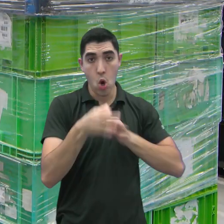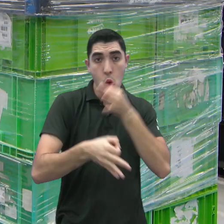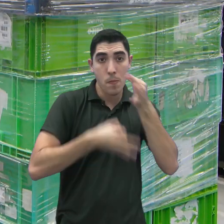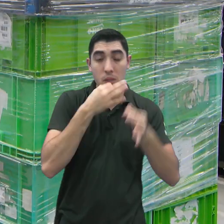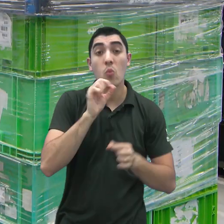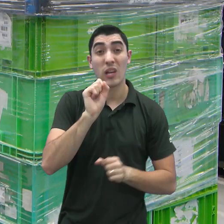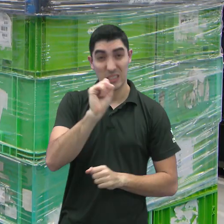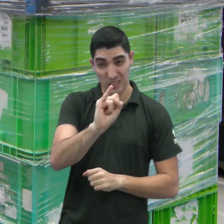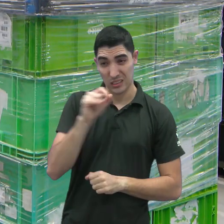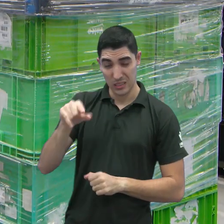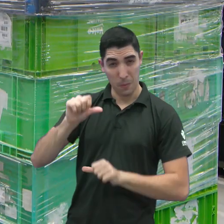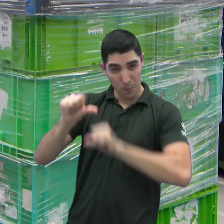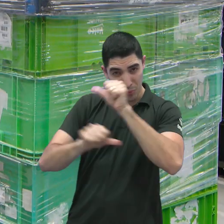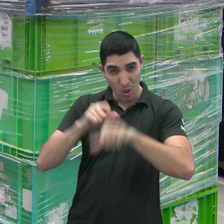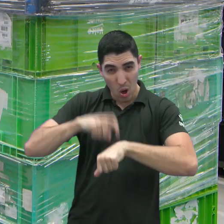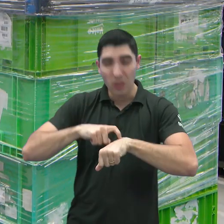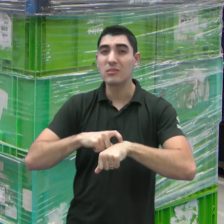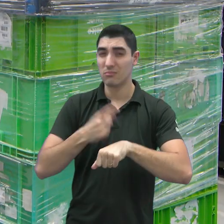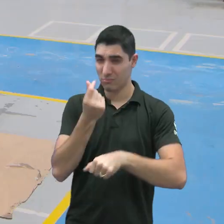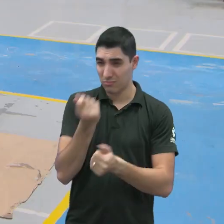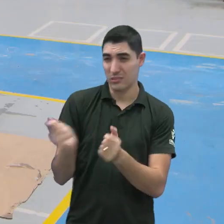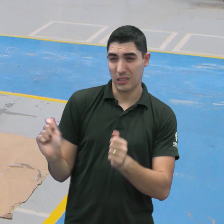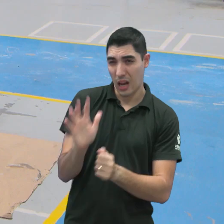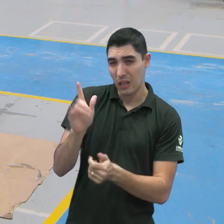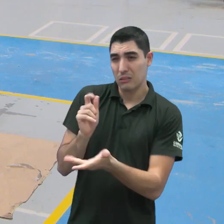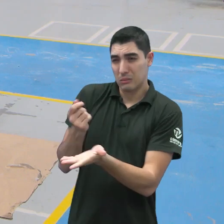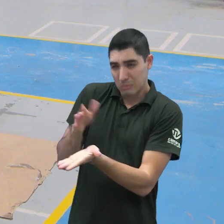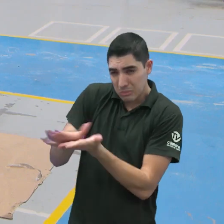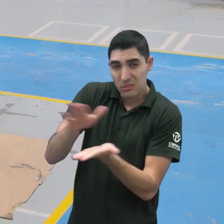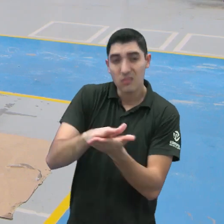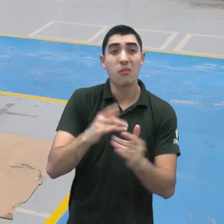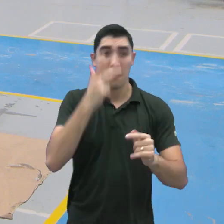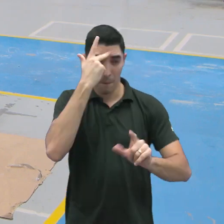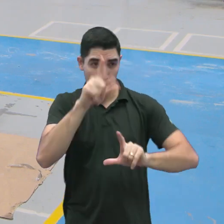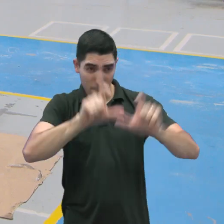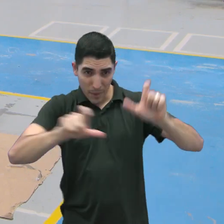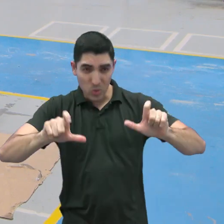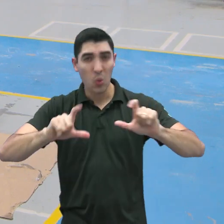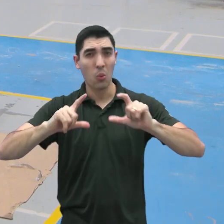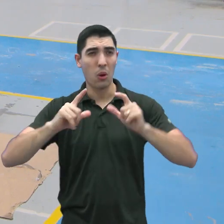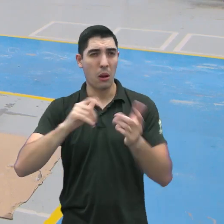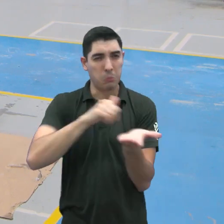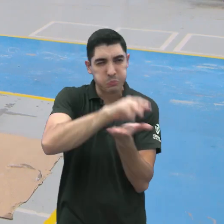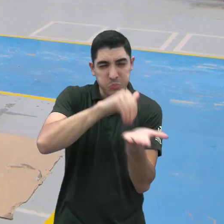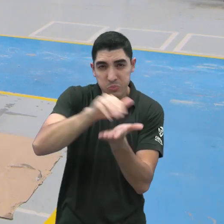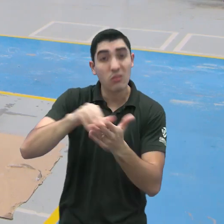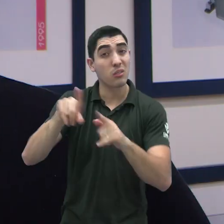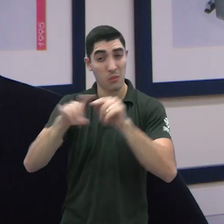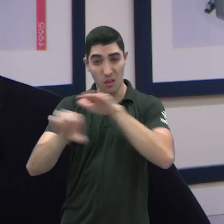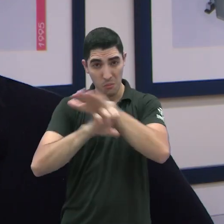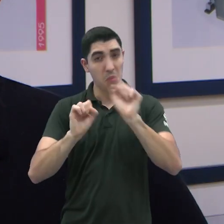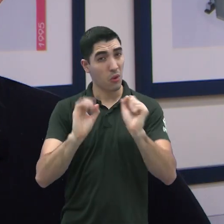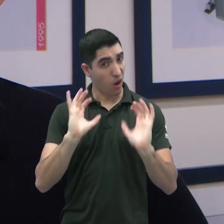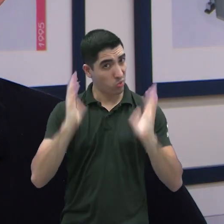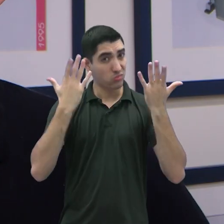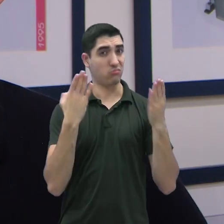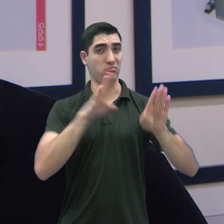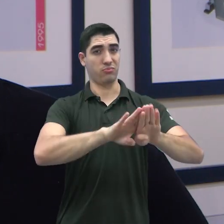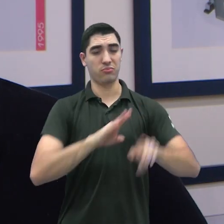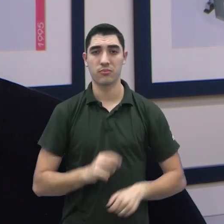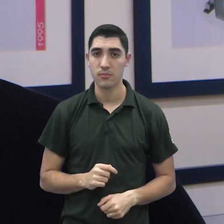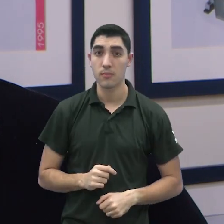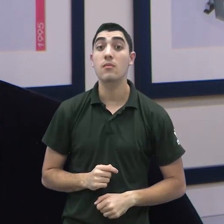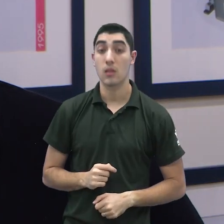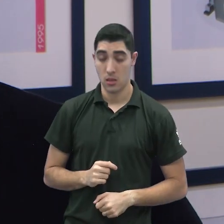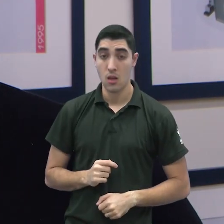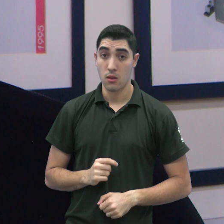na jornada podem representar aumento de custos, falta de mão de obra e risco de fechamento das empresas. Isso é importante